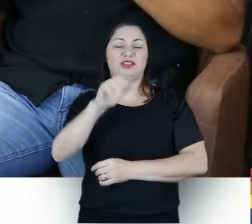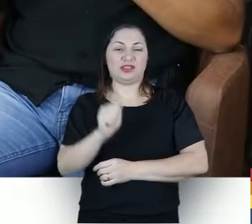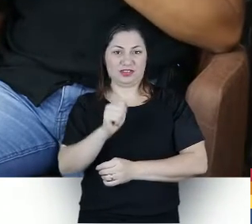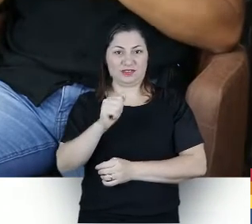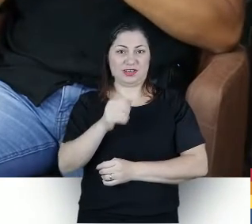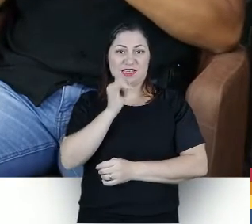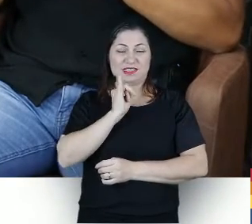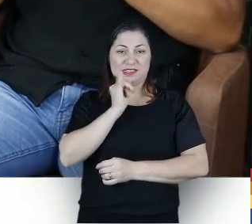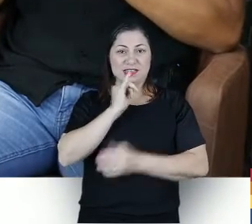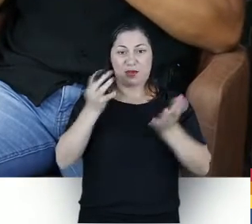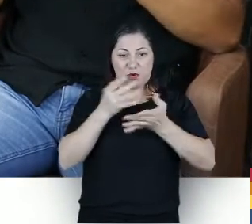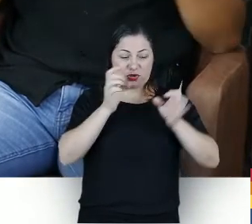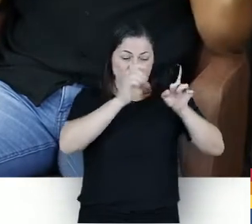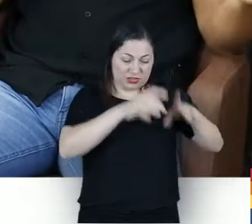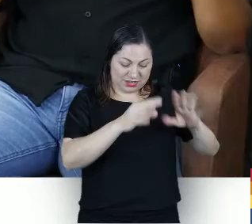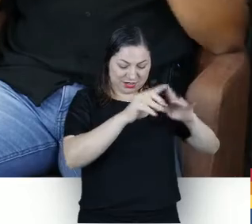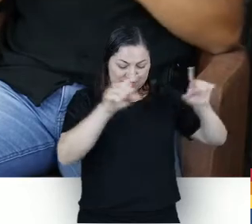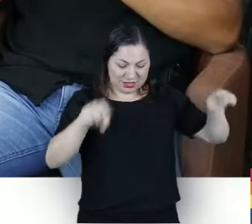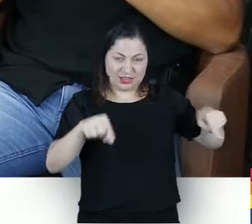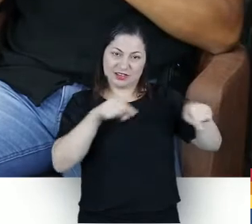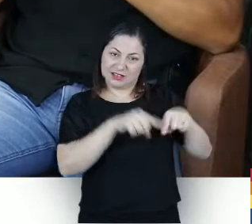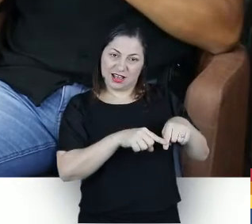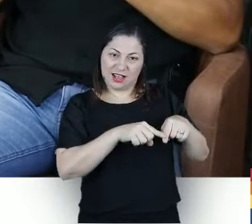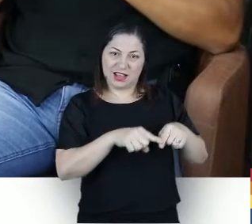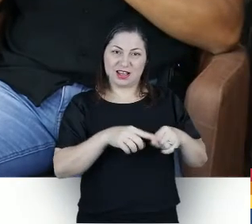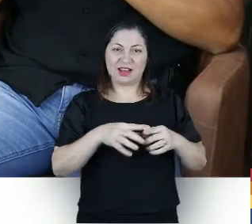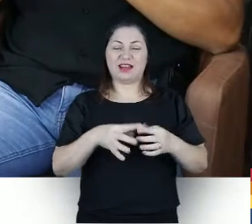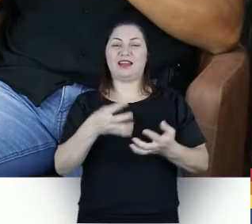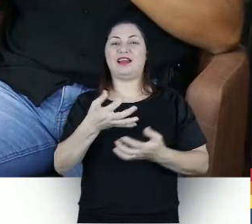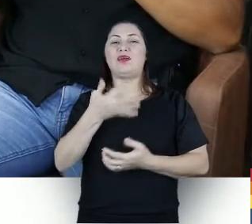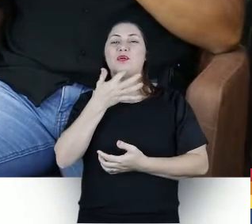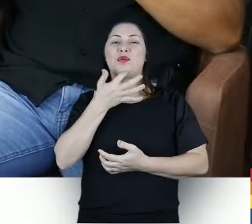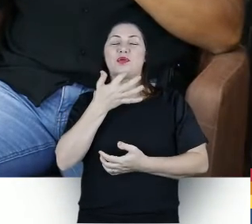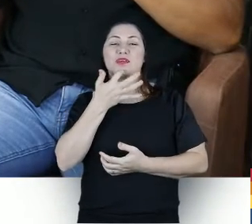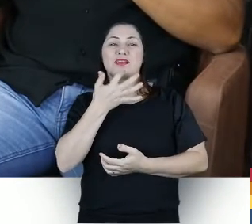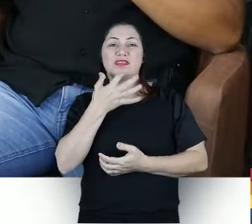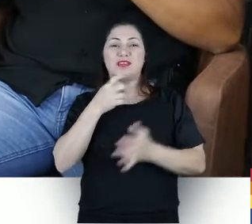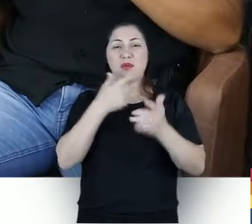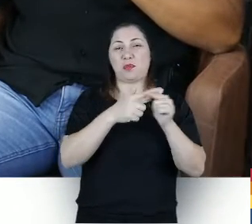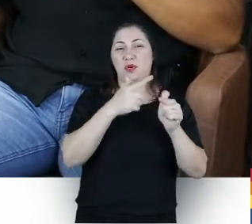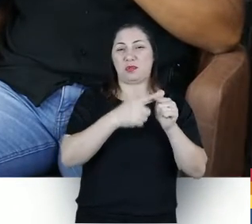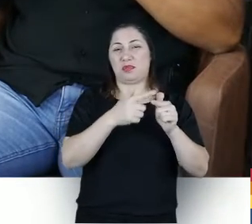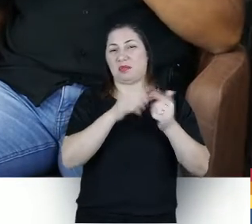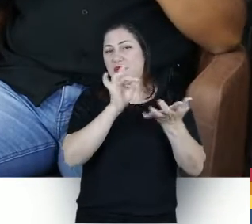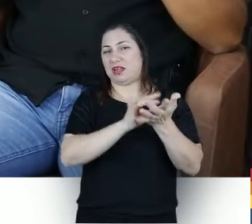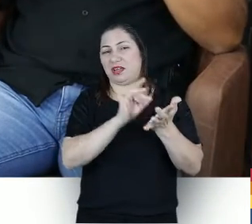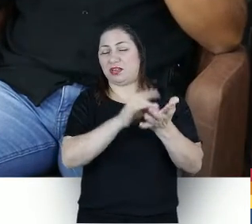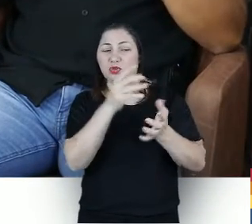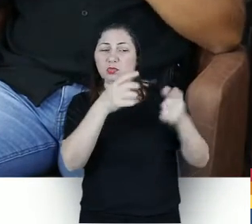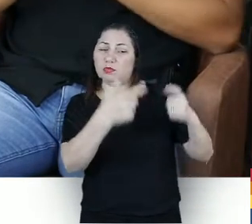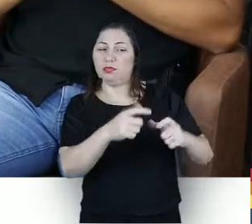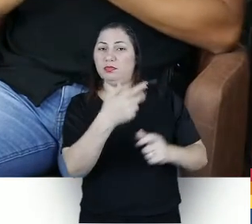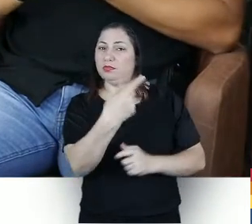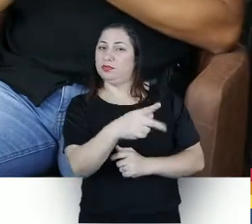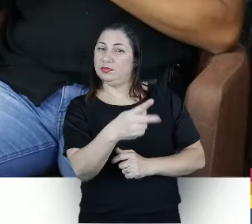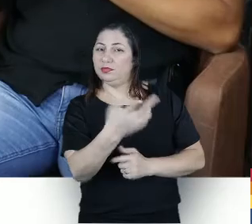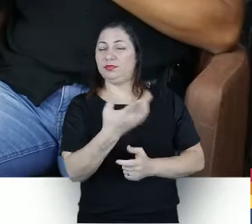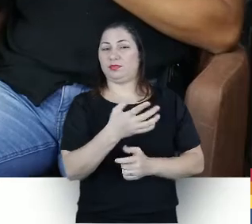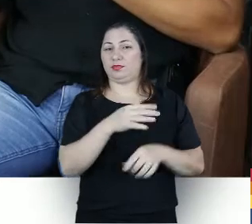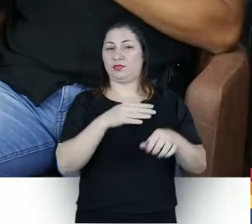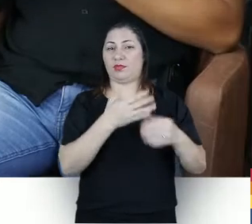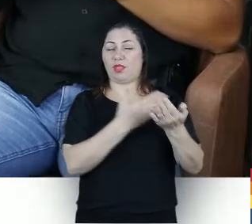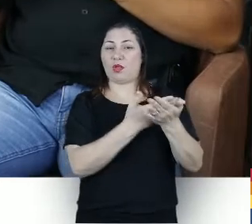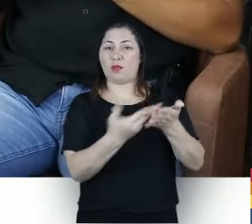aí uma orientação desse TMA, como tu já destacou também, das metodologias ativas, né? E uma delas que eu gosto muito é a aprendizagem